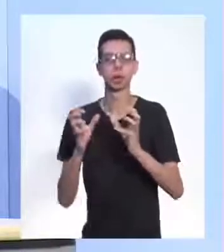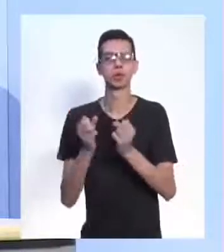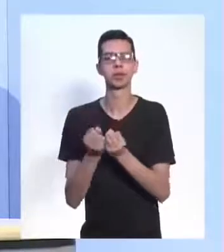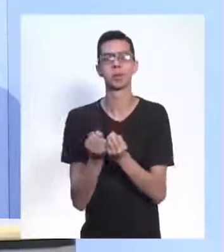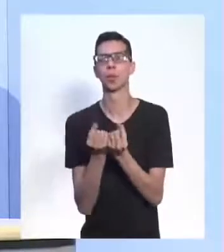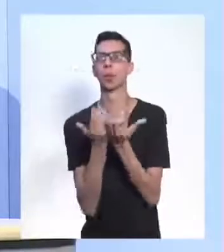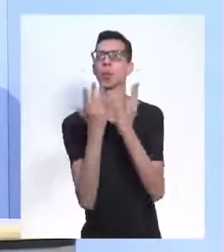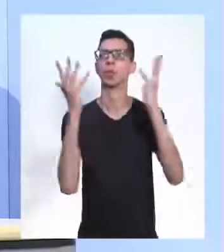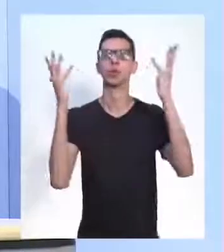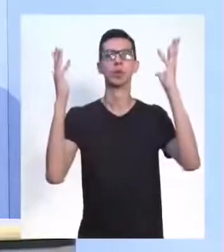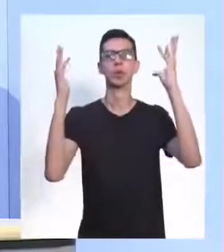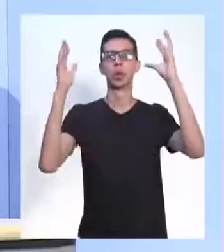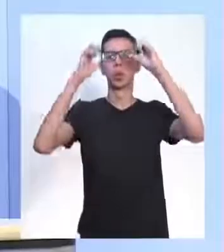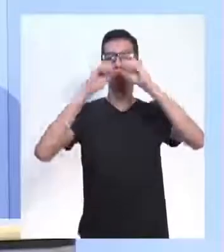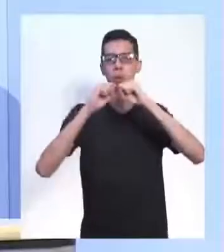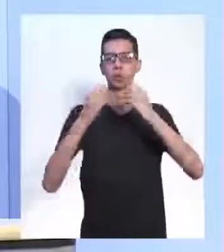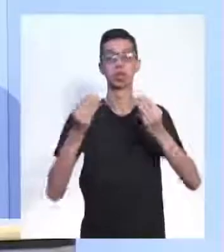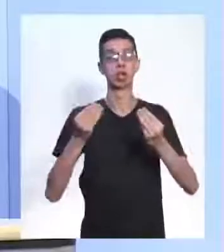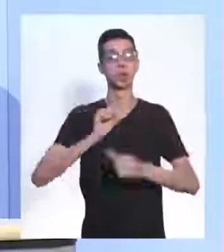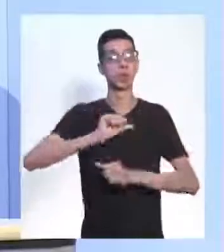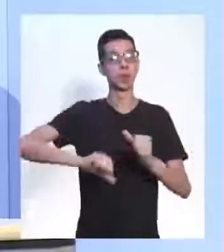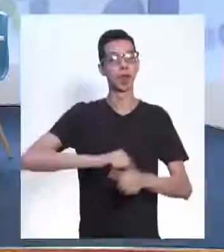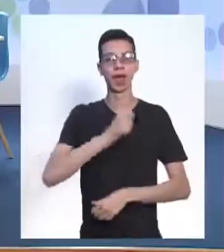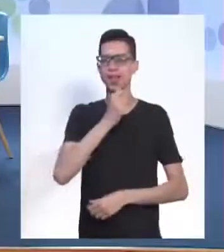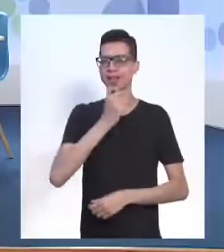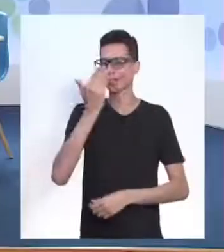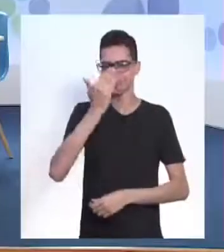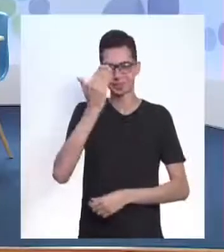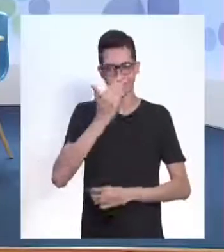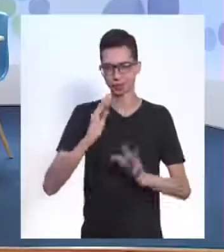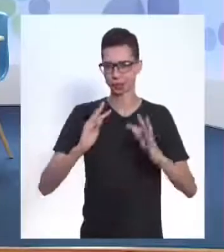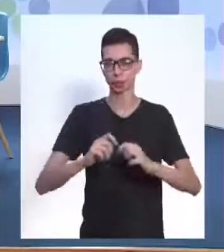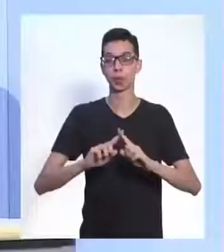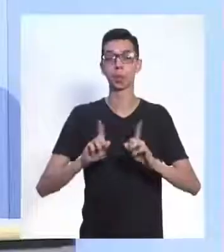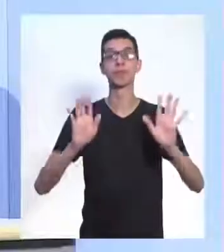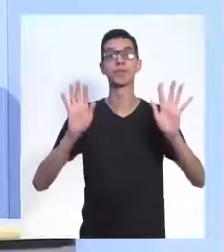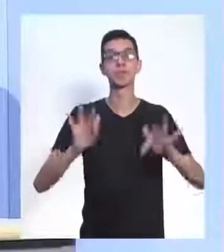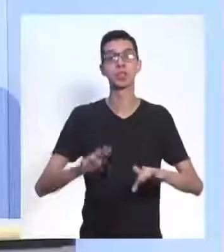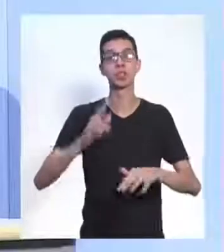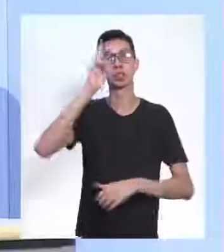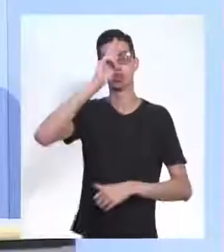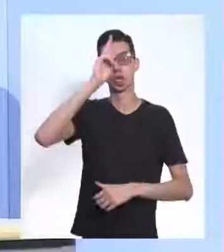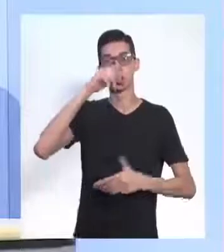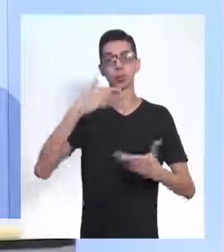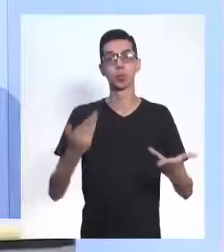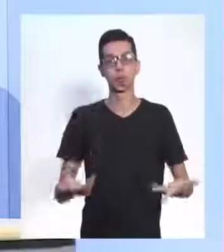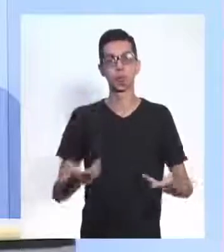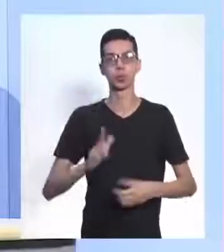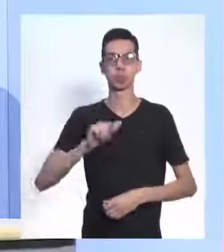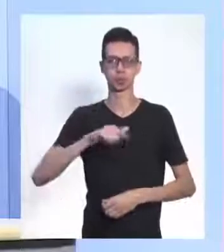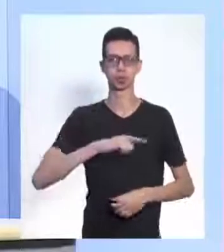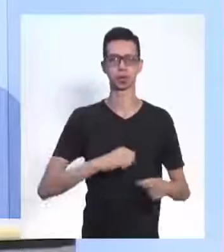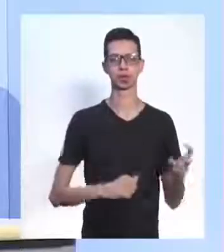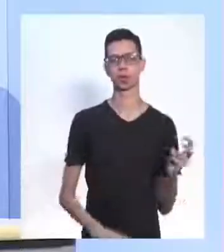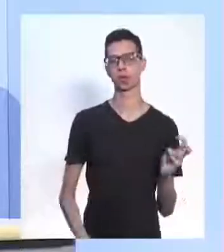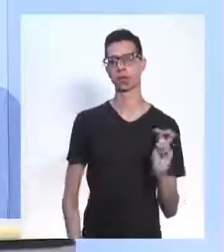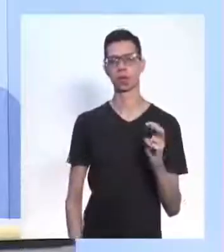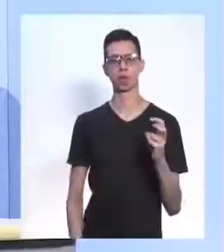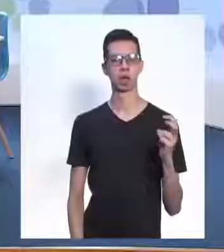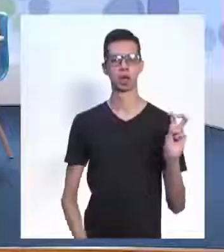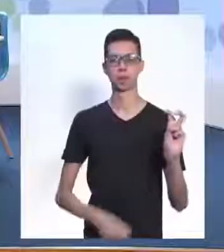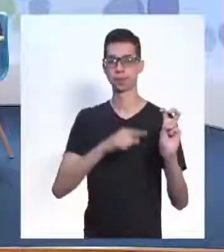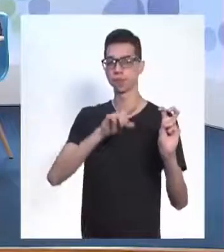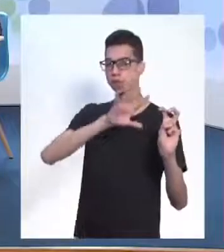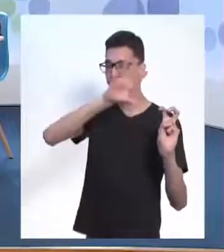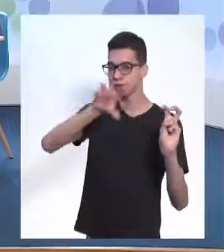noite. E depois, para reverter, claro que aí, né, não deu tempo de a gente ver tudo, mas o final dessa história é que depois a cobra grande, né, que era uma grande feiticeira, ela tem que